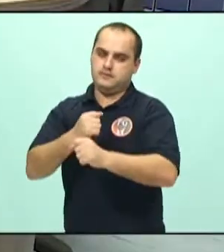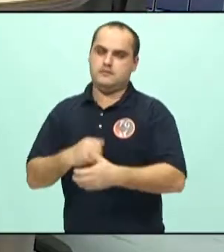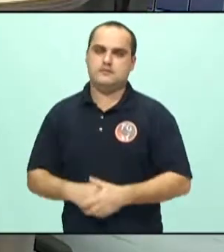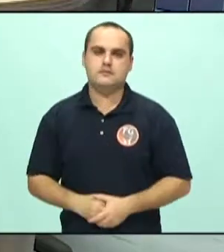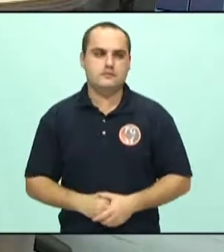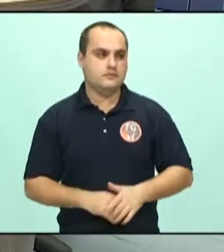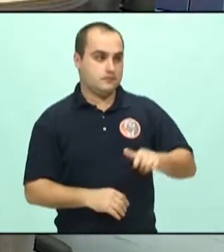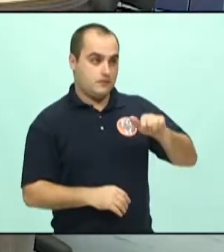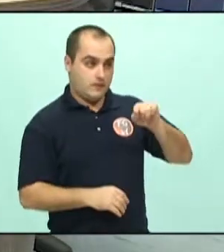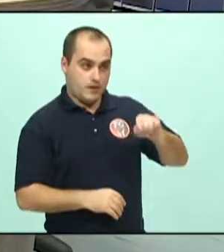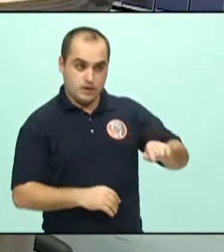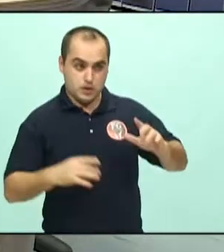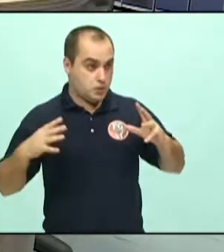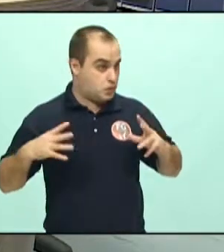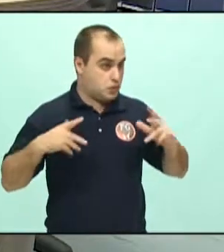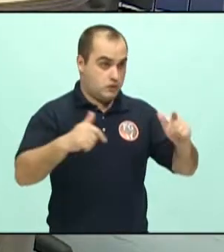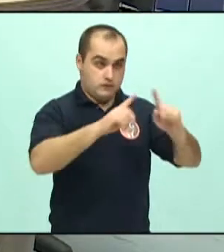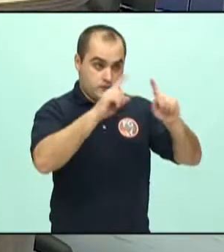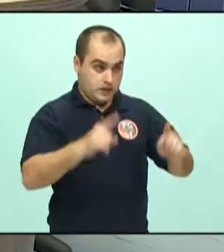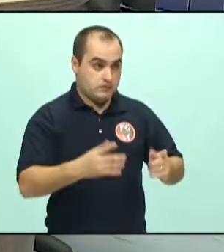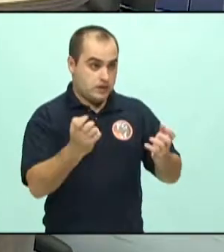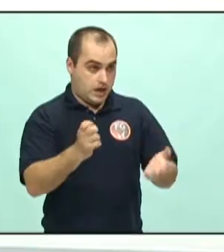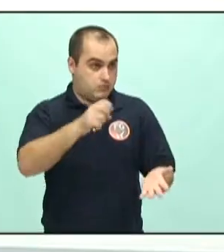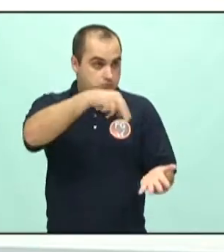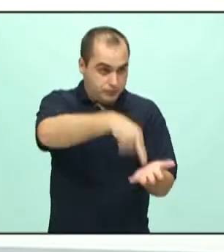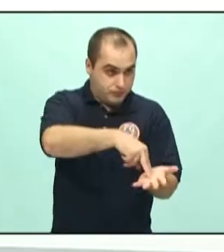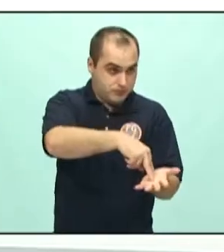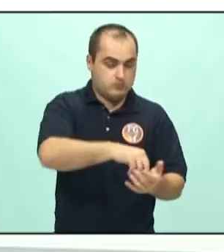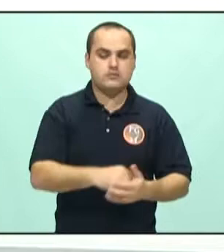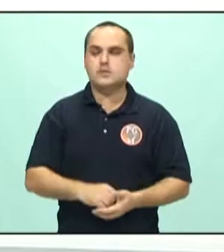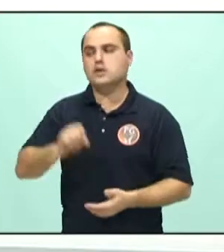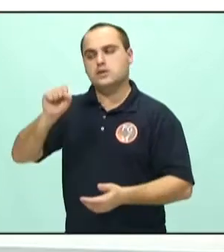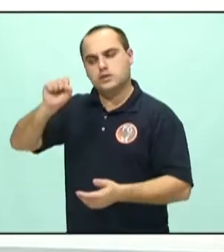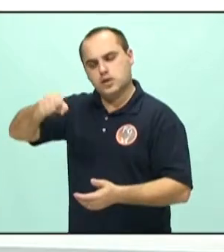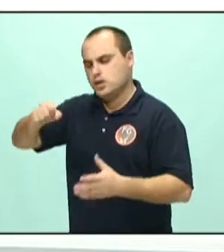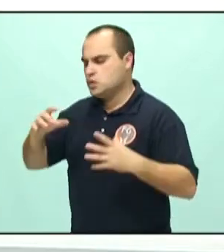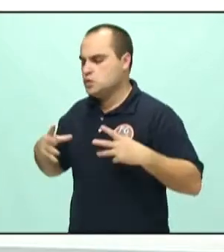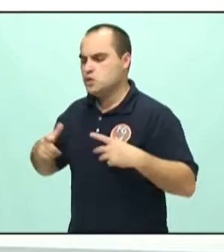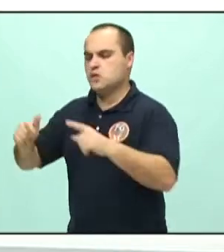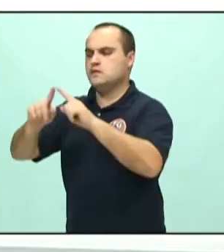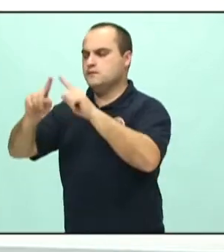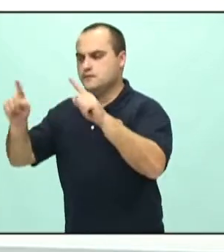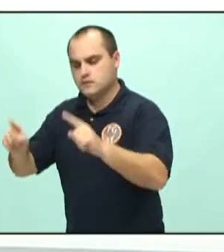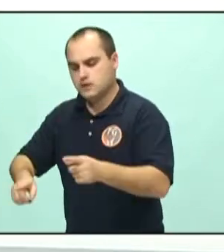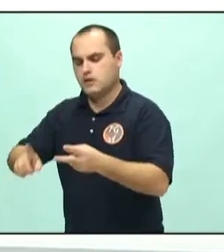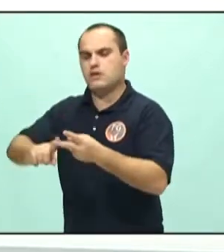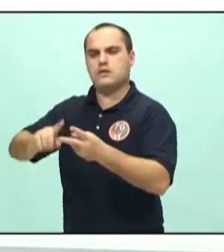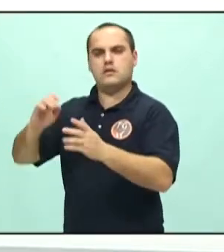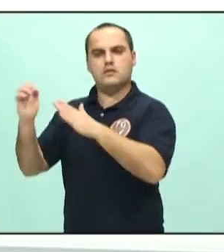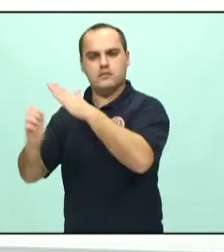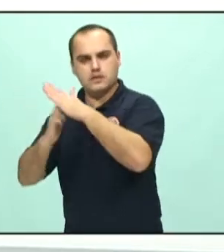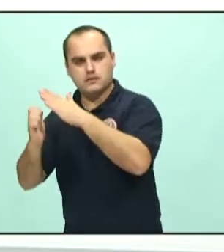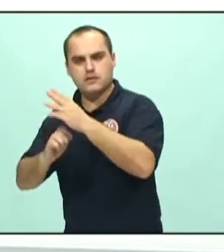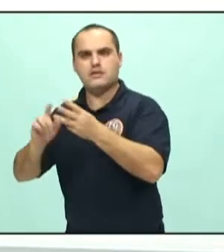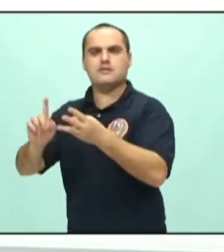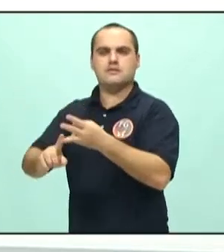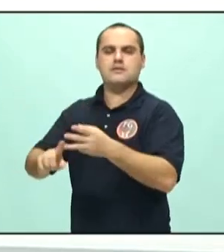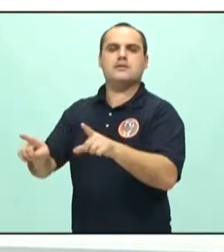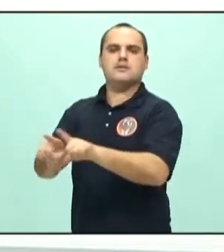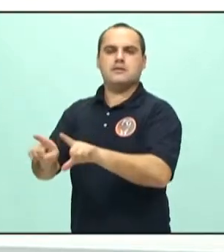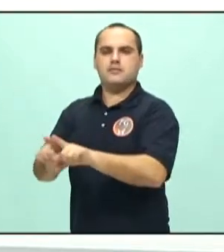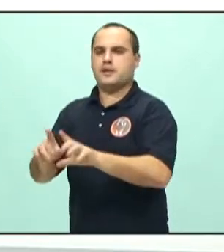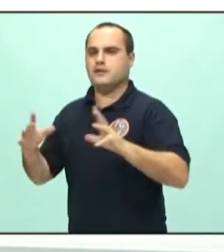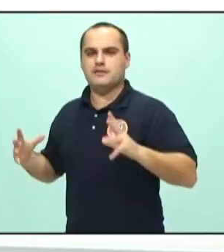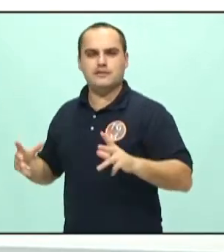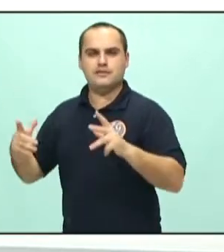praticamente unanimidade entre os trabalhadores, então? É unânime entre nós, trabalhadores, entre os empresários e entre os órgãos